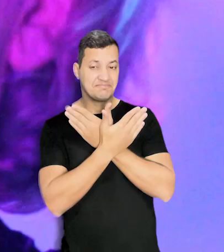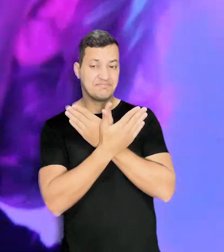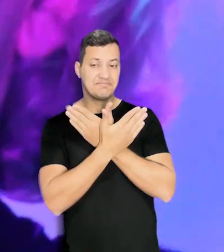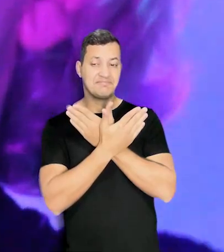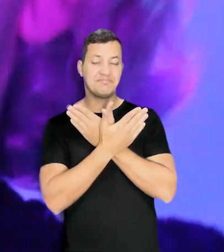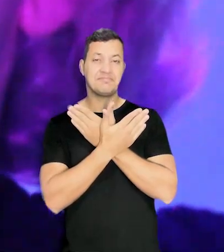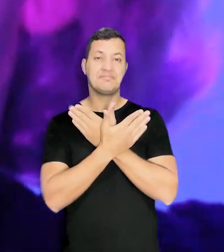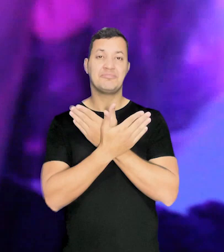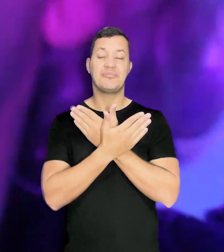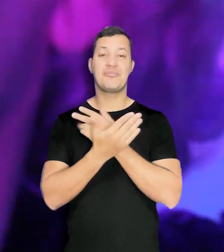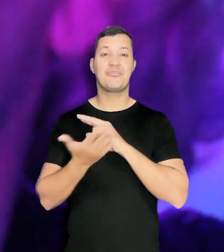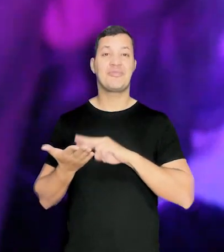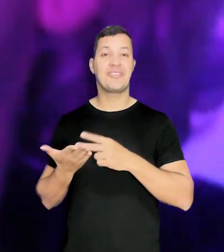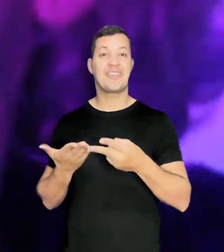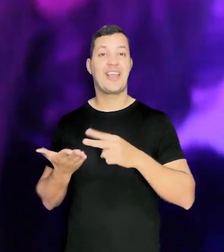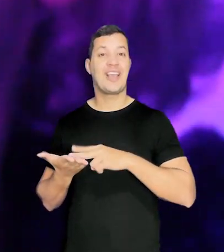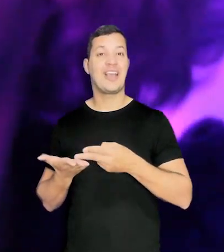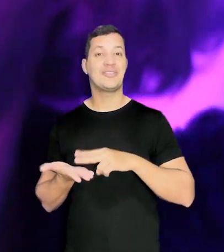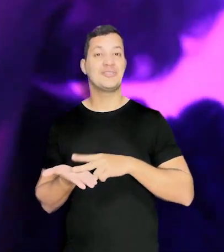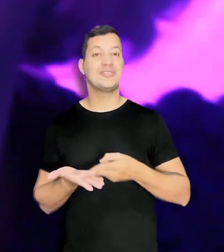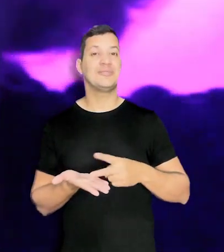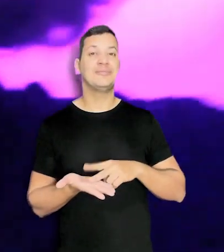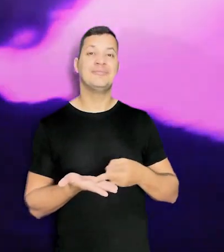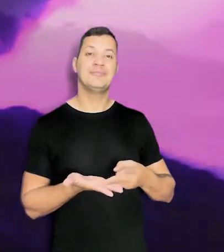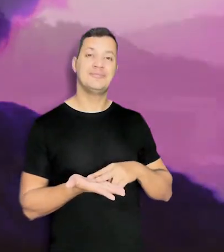Vai ser traduzível.